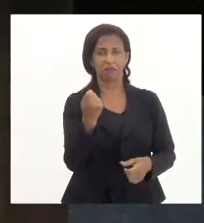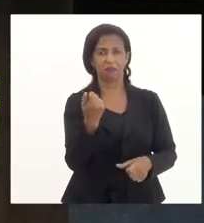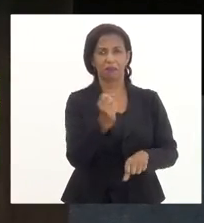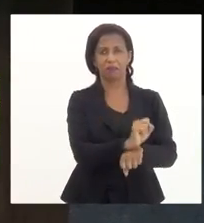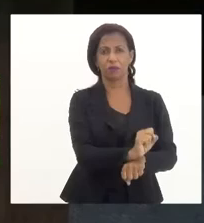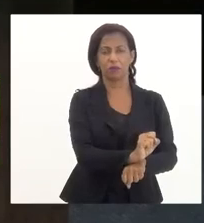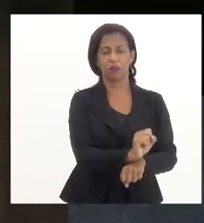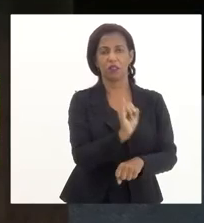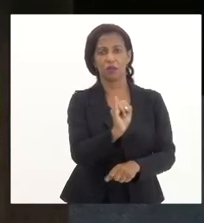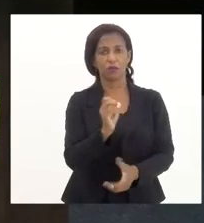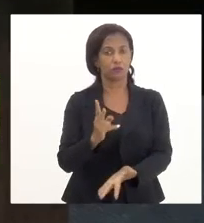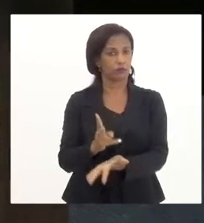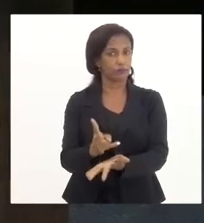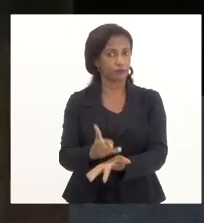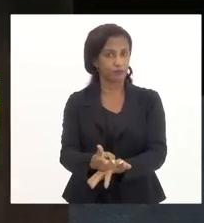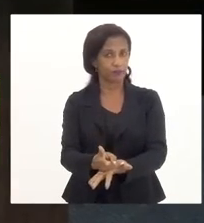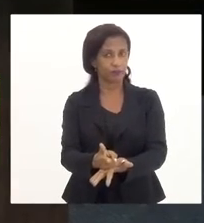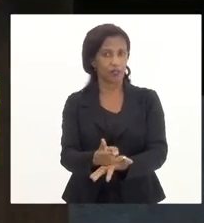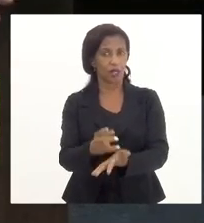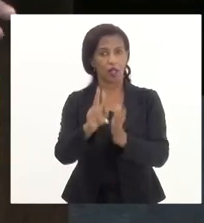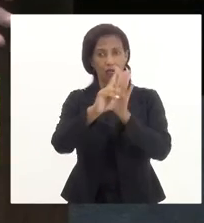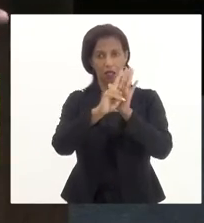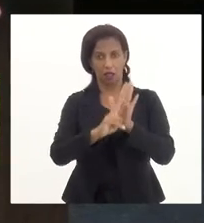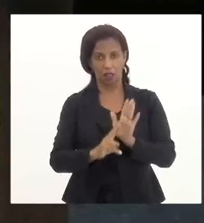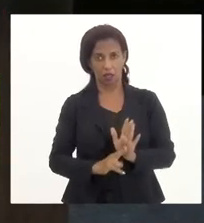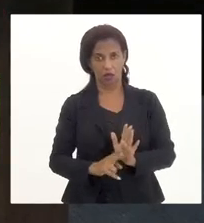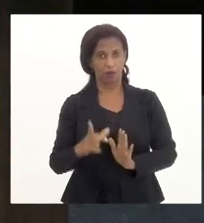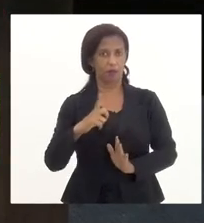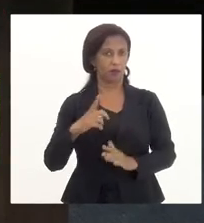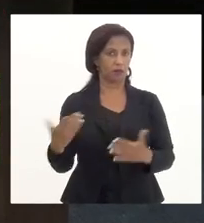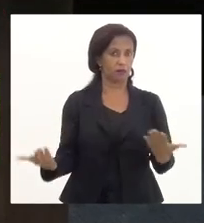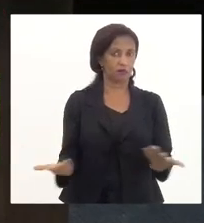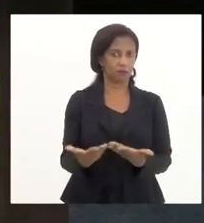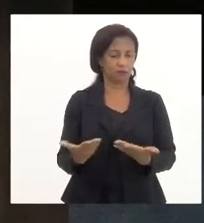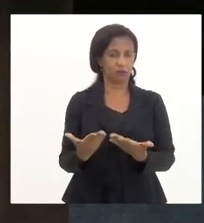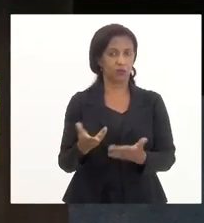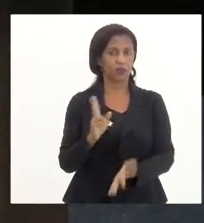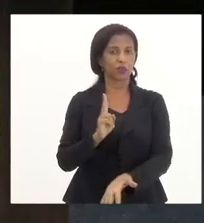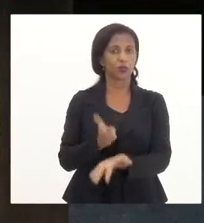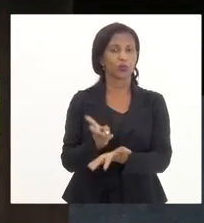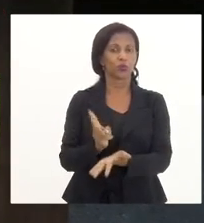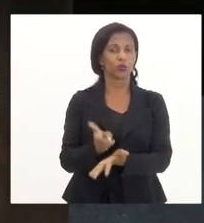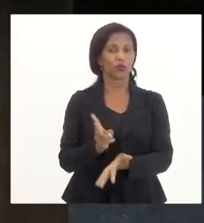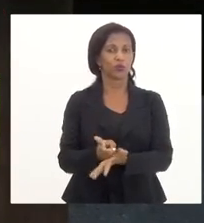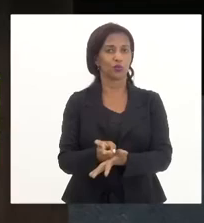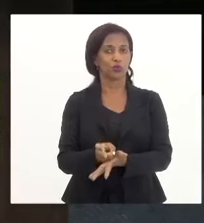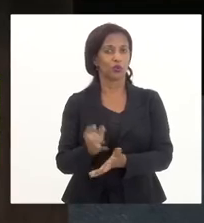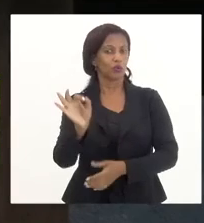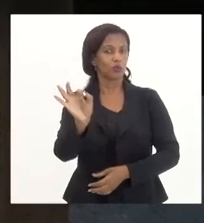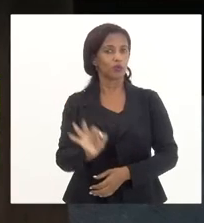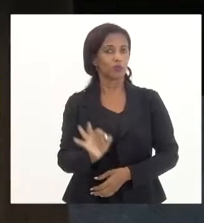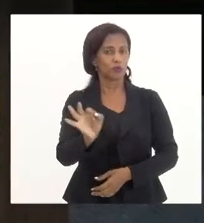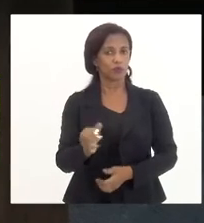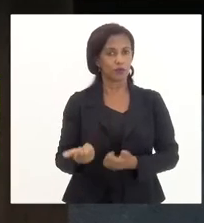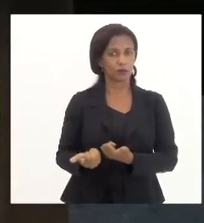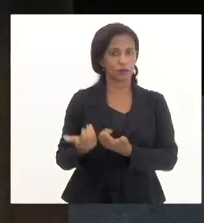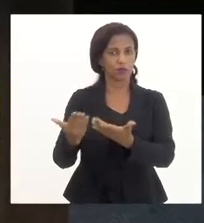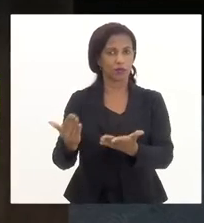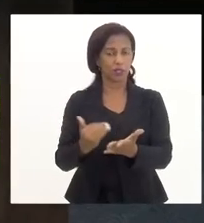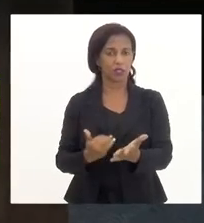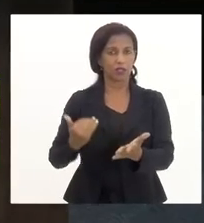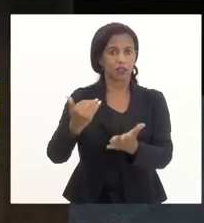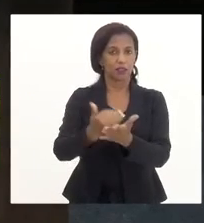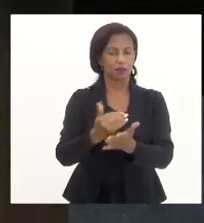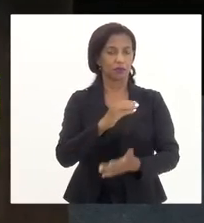Então se mantém na Norma que existe hoje você continua com esse percentual incidindo em